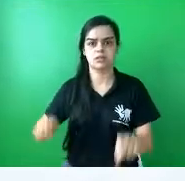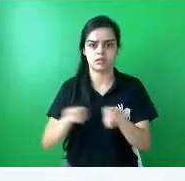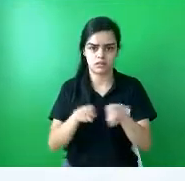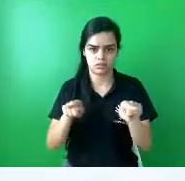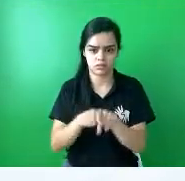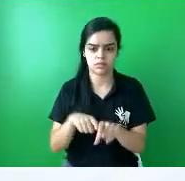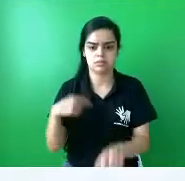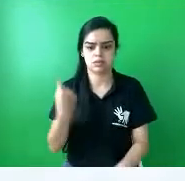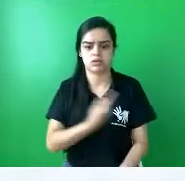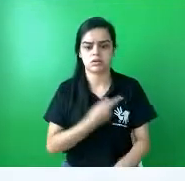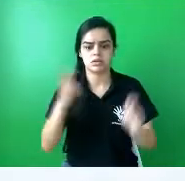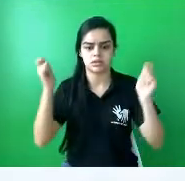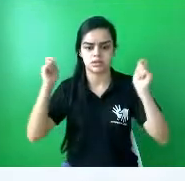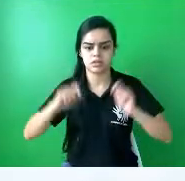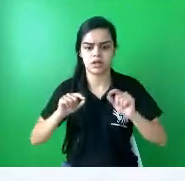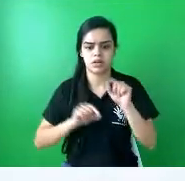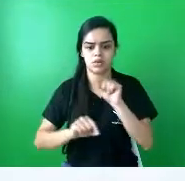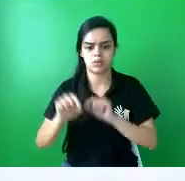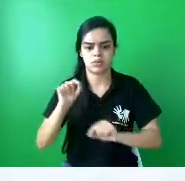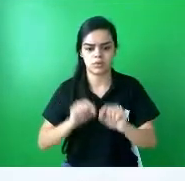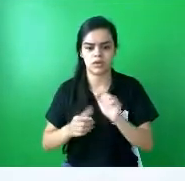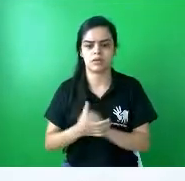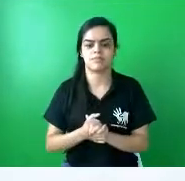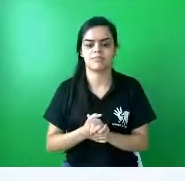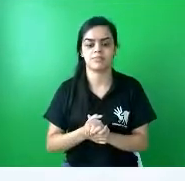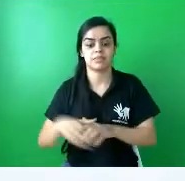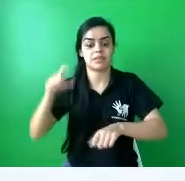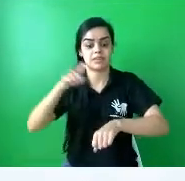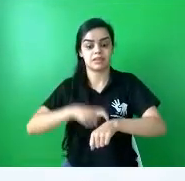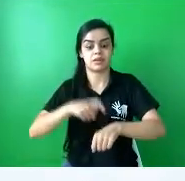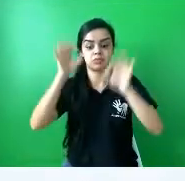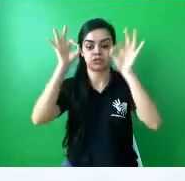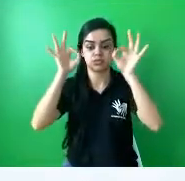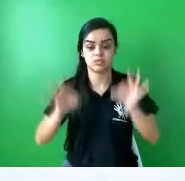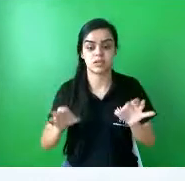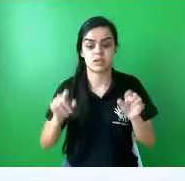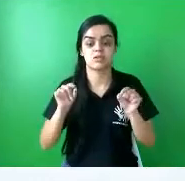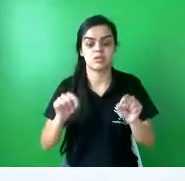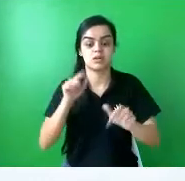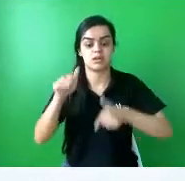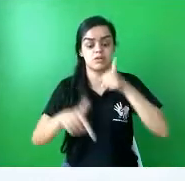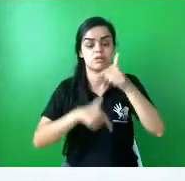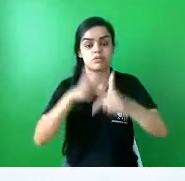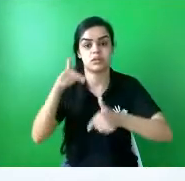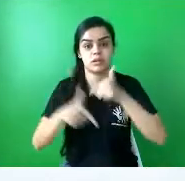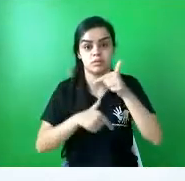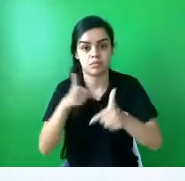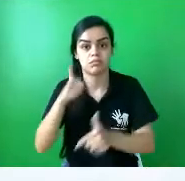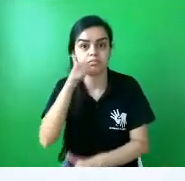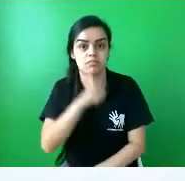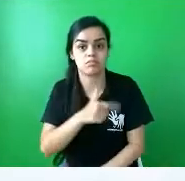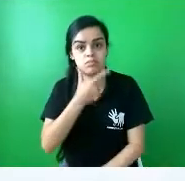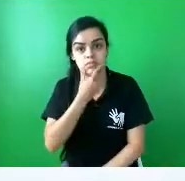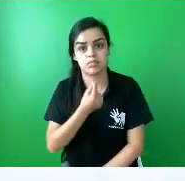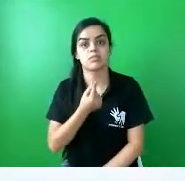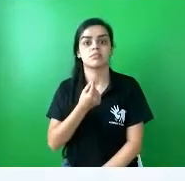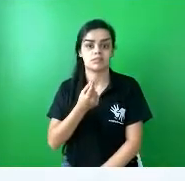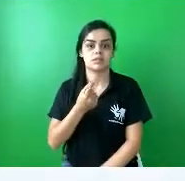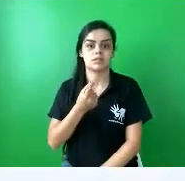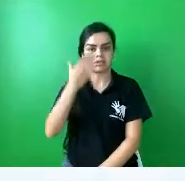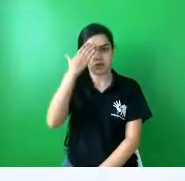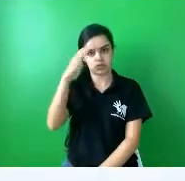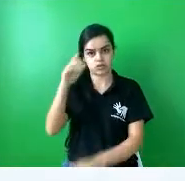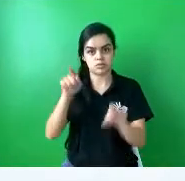para que a gente possa realmente trazer a tempo hábil e em primeira mão ao trabalhador e trabalhadora metalúrgica da Grande